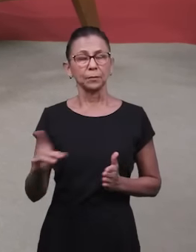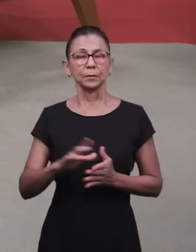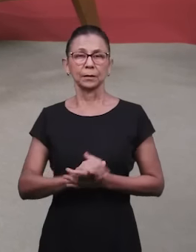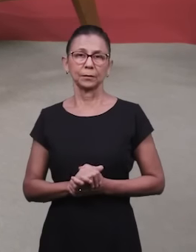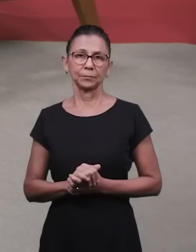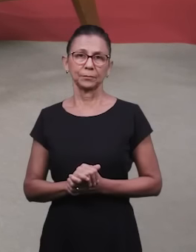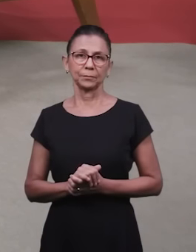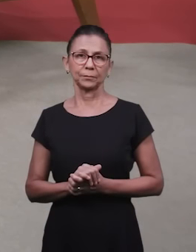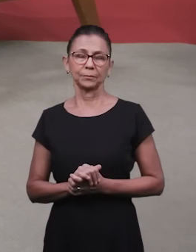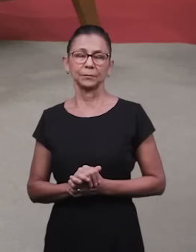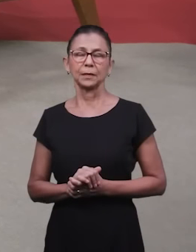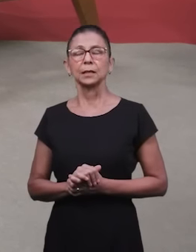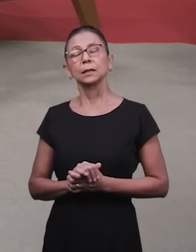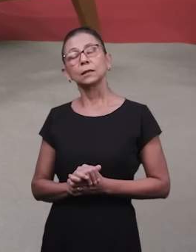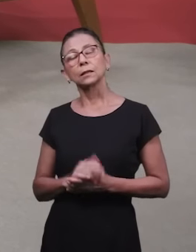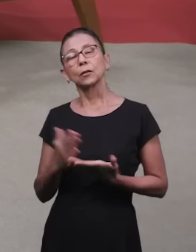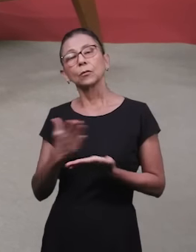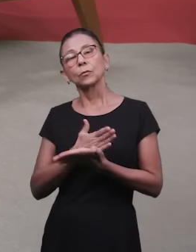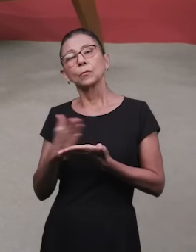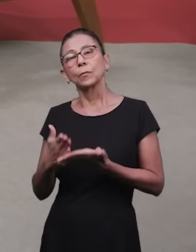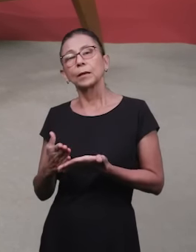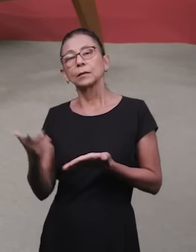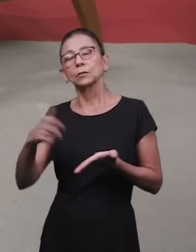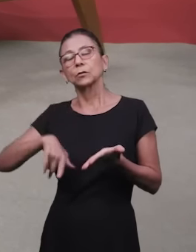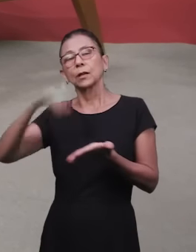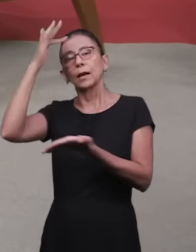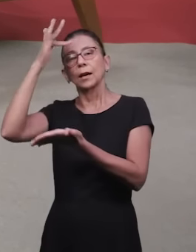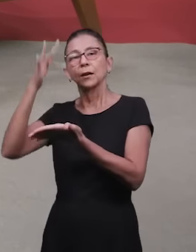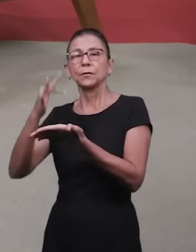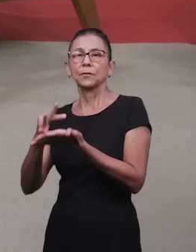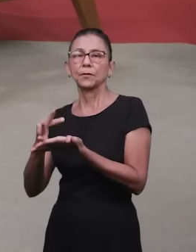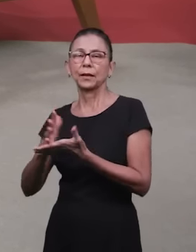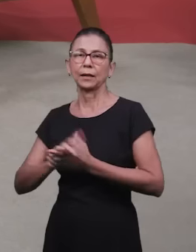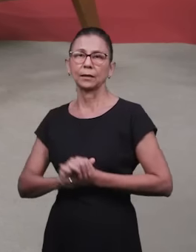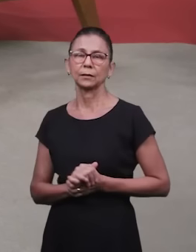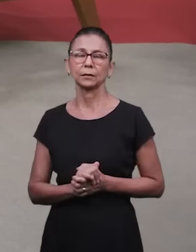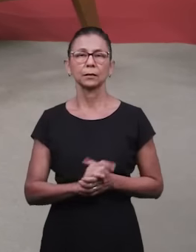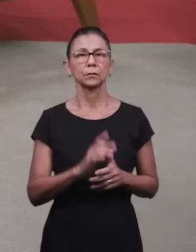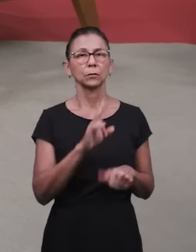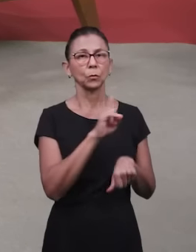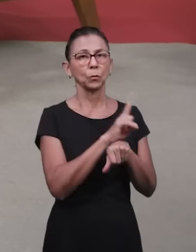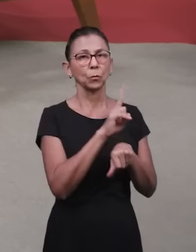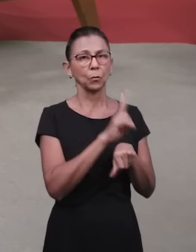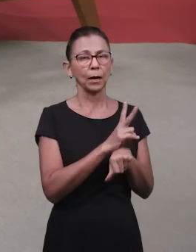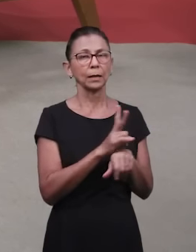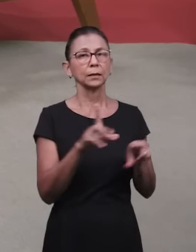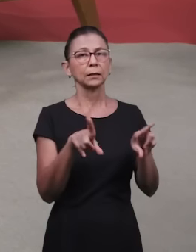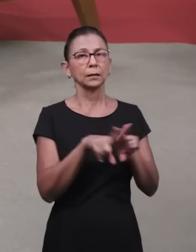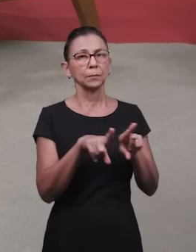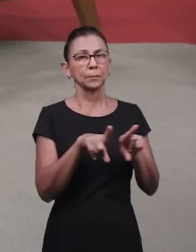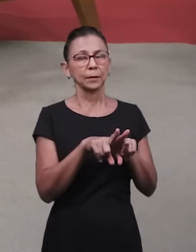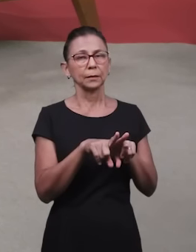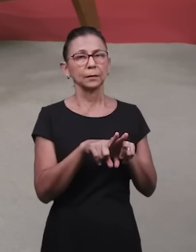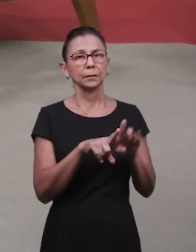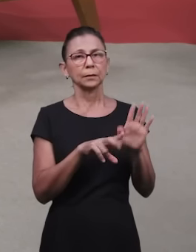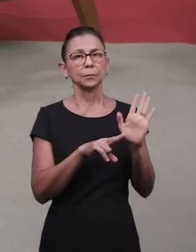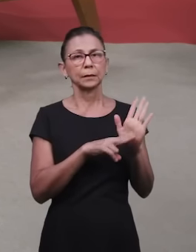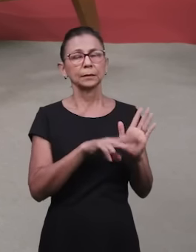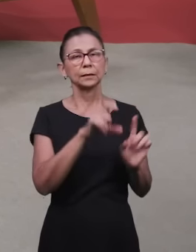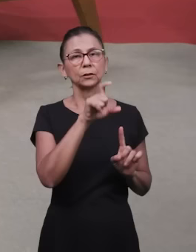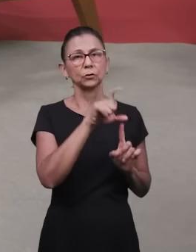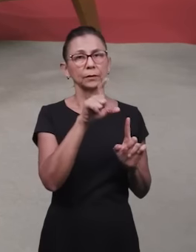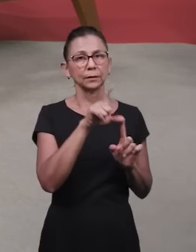fere, né? Porque o inimigo veio para matar, roubar, ele fere e tira as vestes.